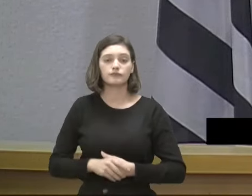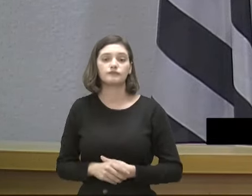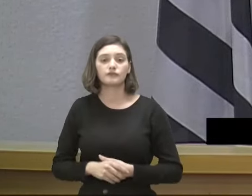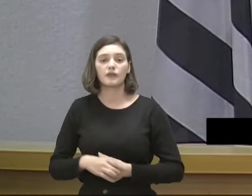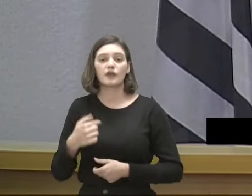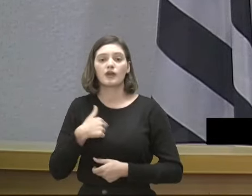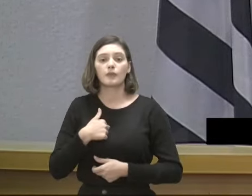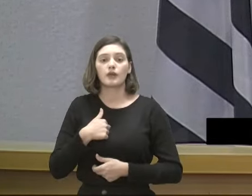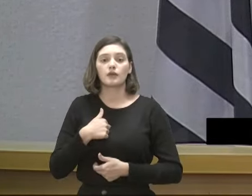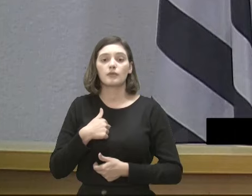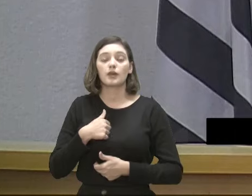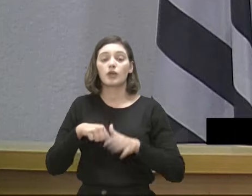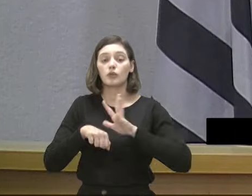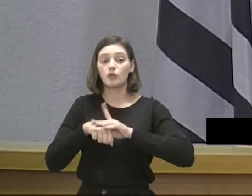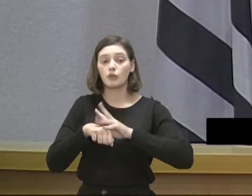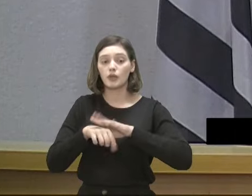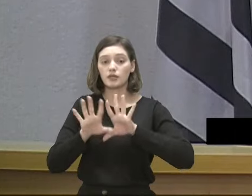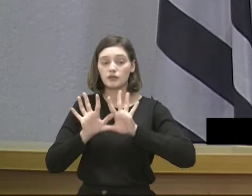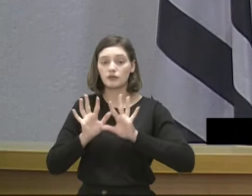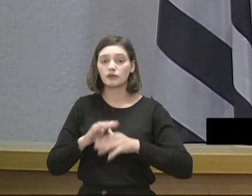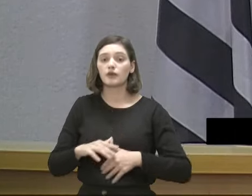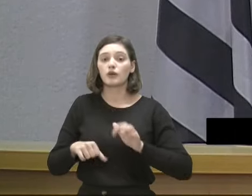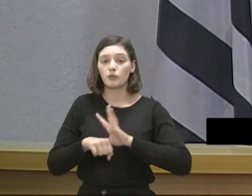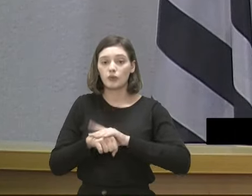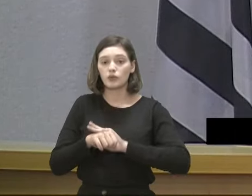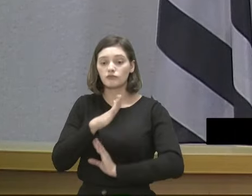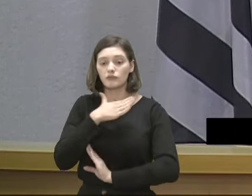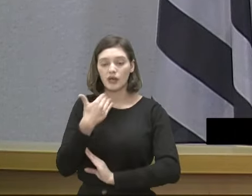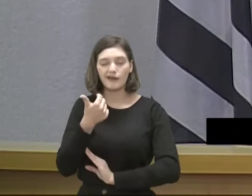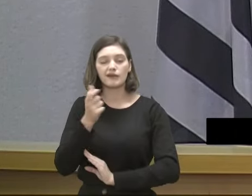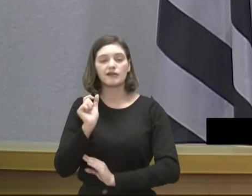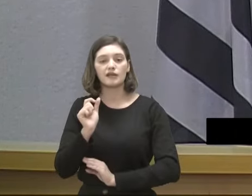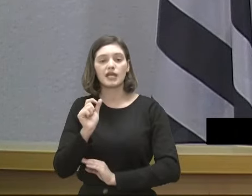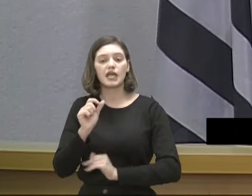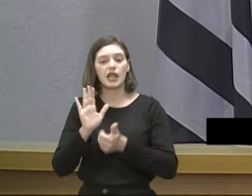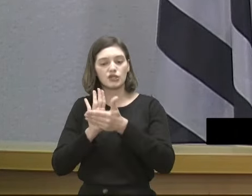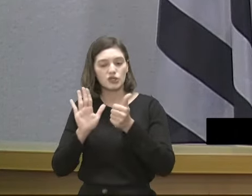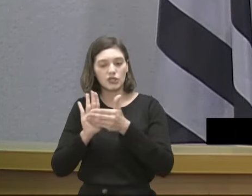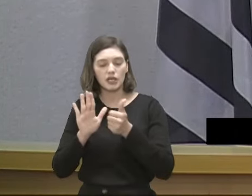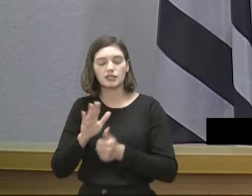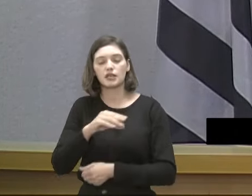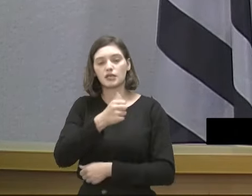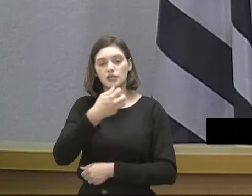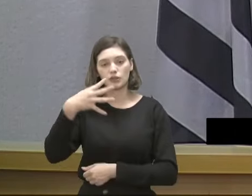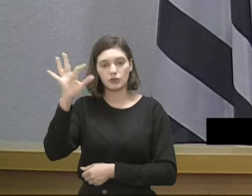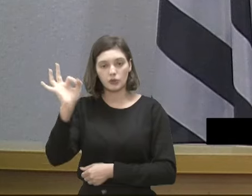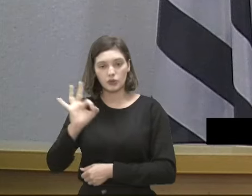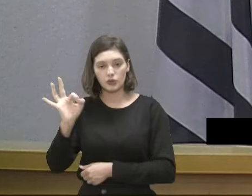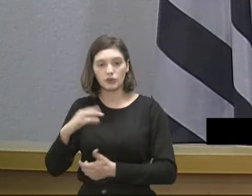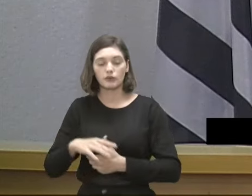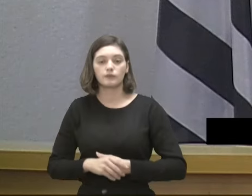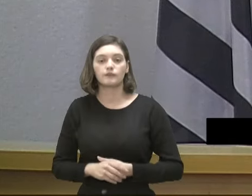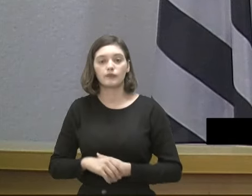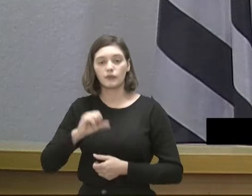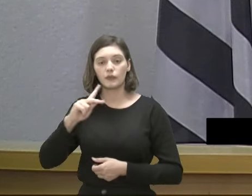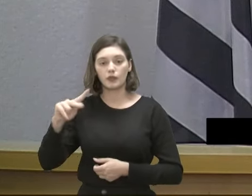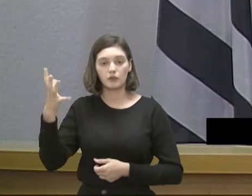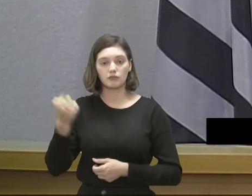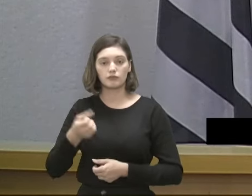doenças terminais, para que eles pudessem ficar isentos da contribuição lá dos 14% dos aposentados.